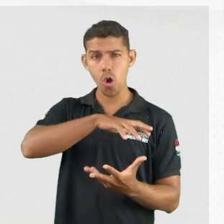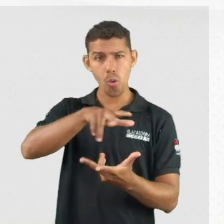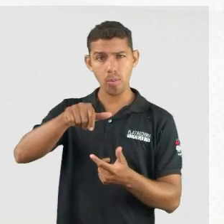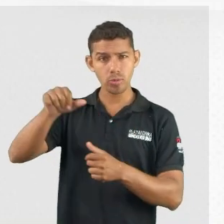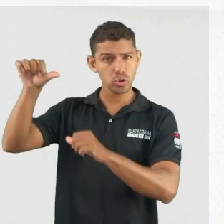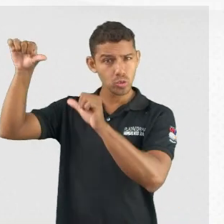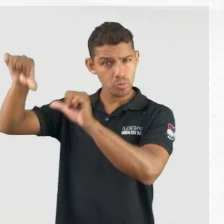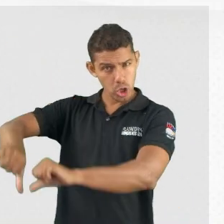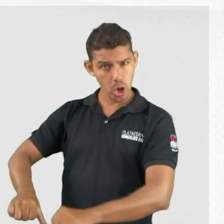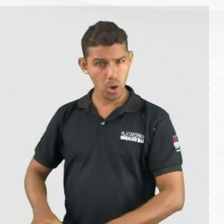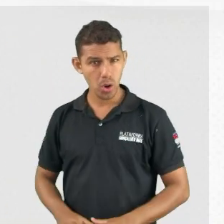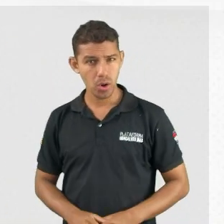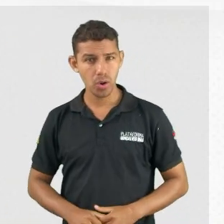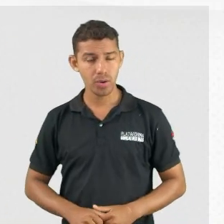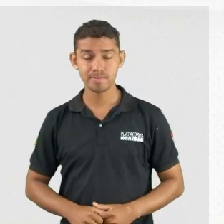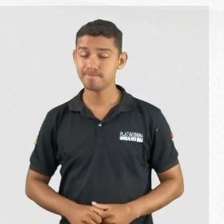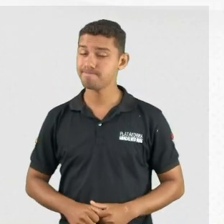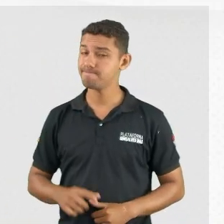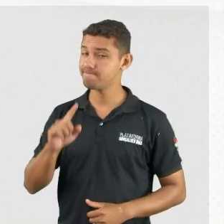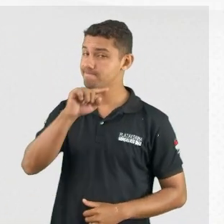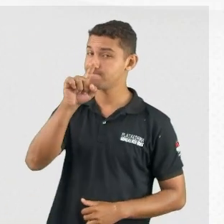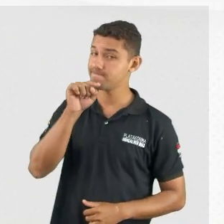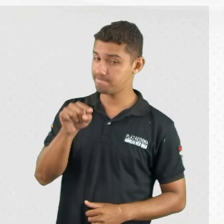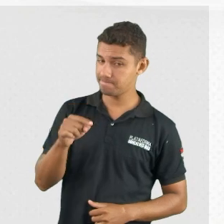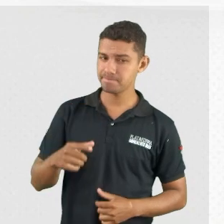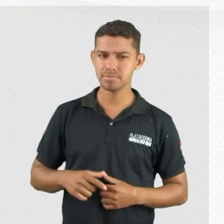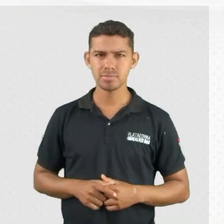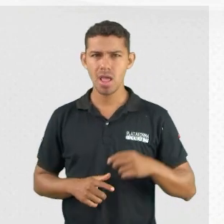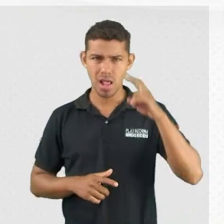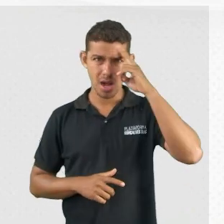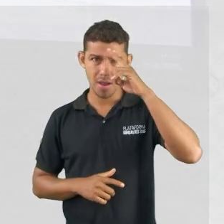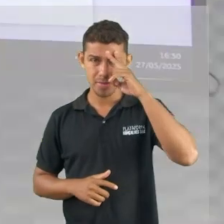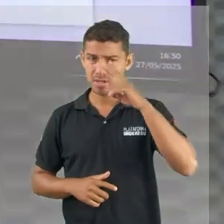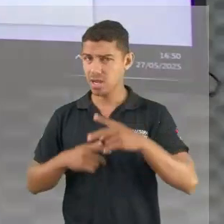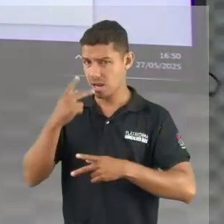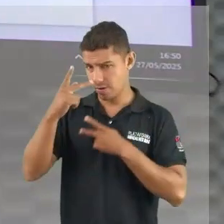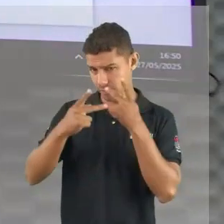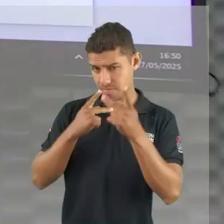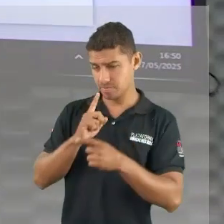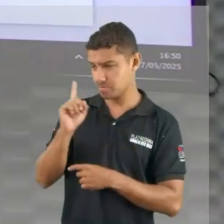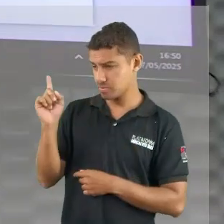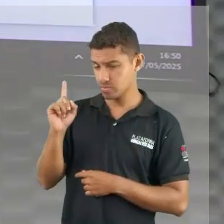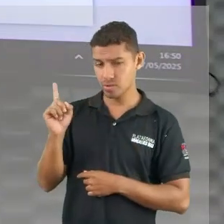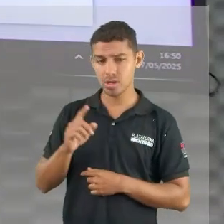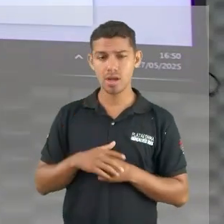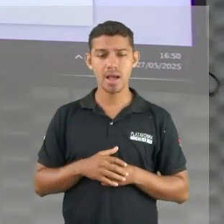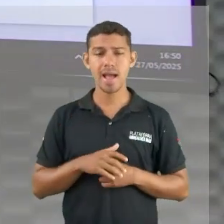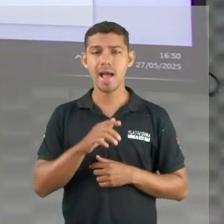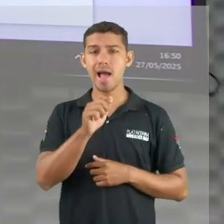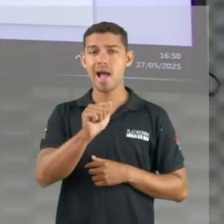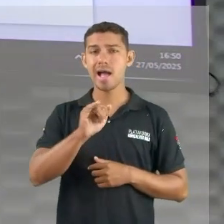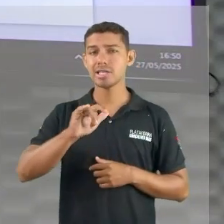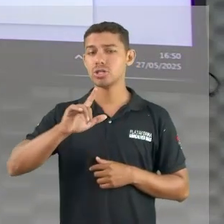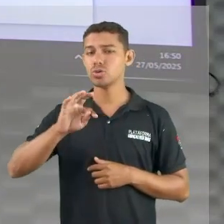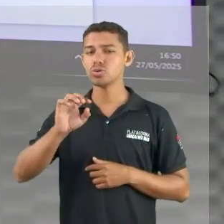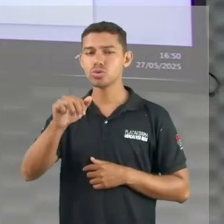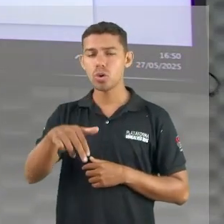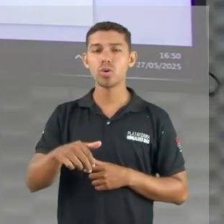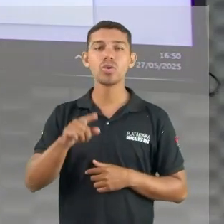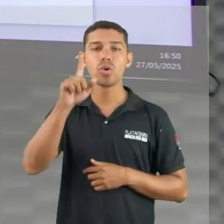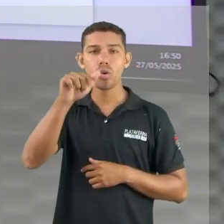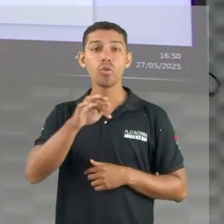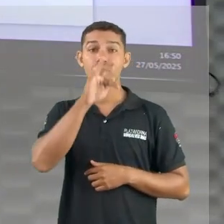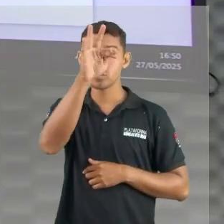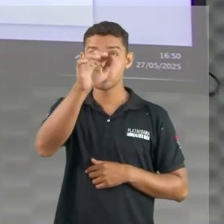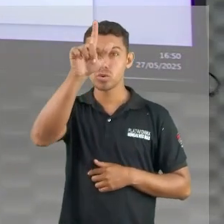um mundo pior? Né? Lembra daquela fala do Ailton Krenak, quando ele traz: o futuro é